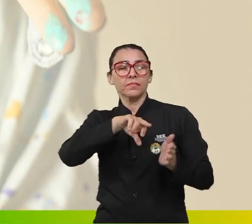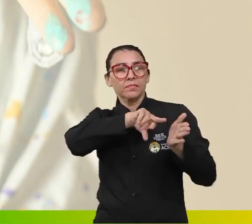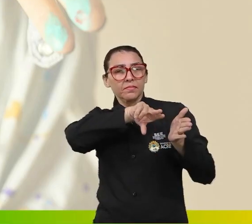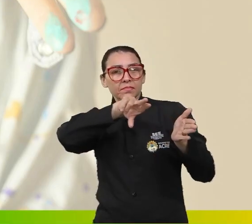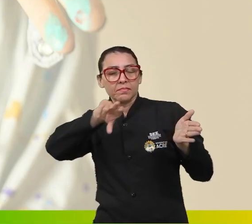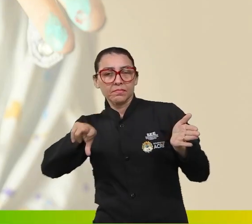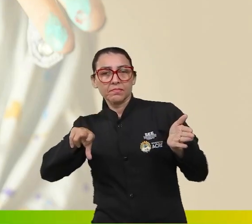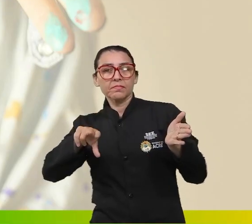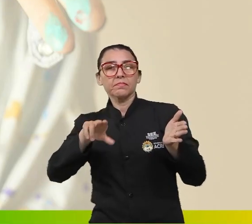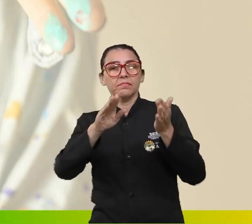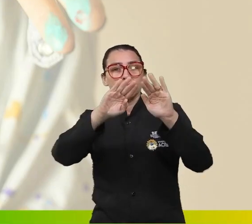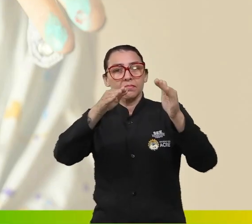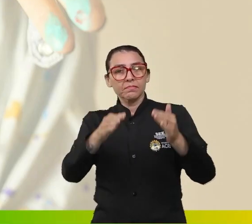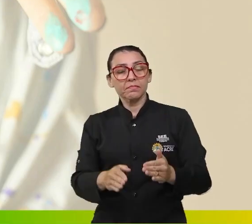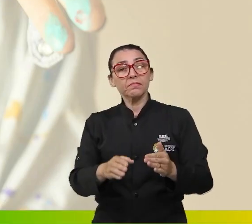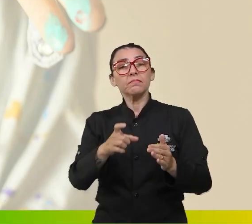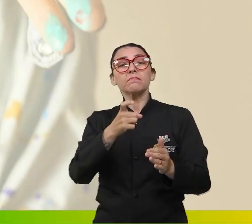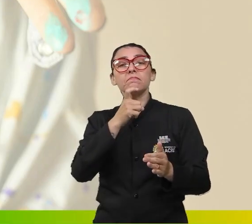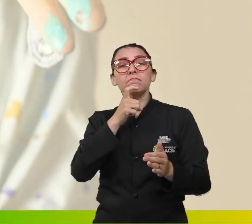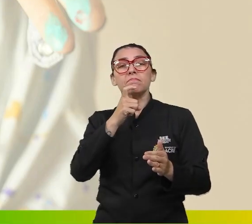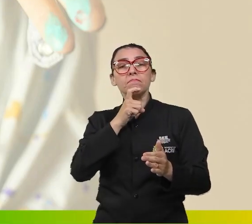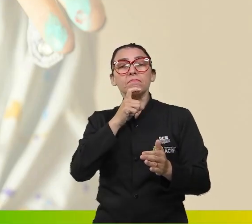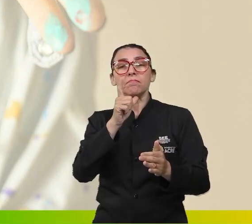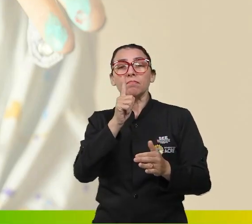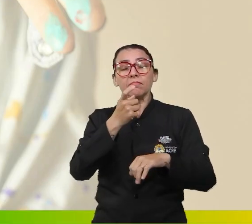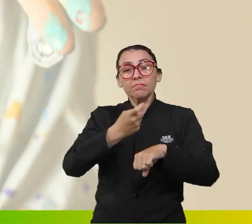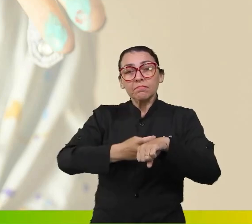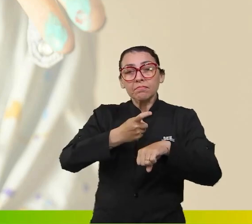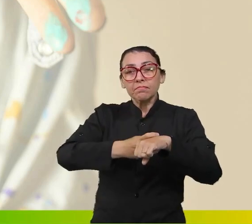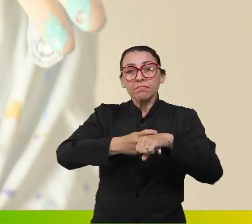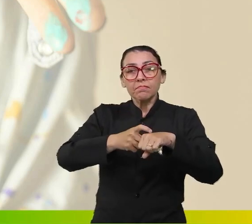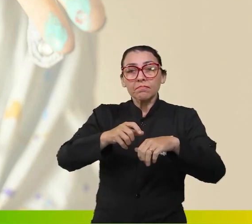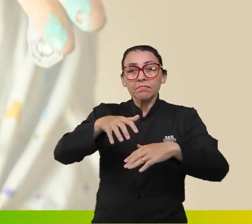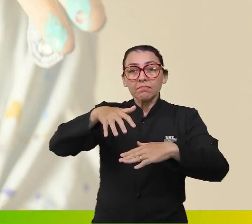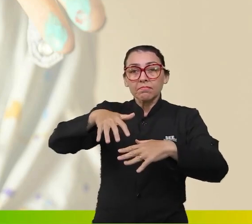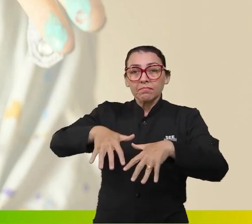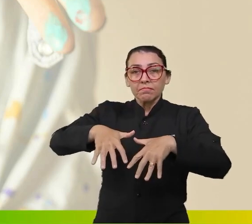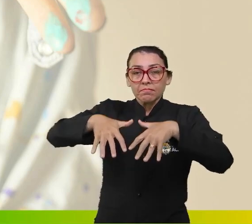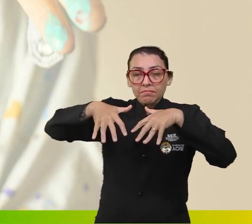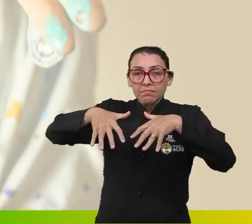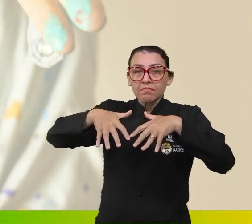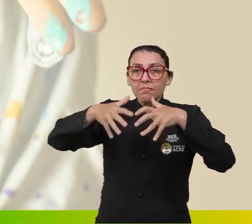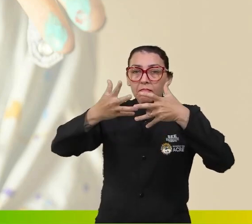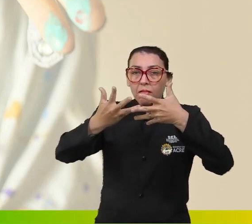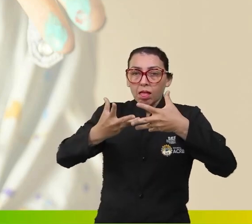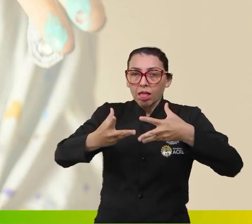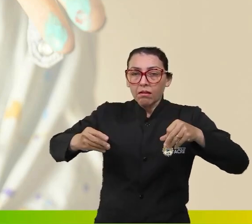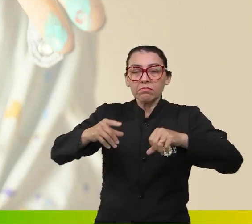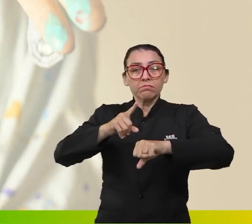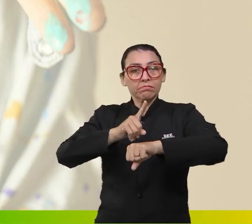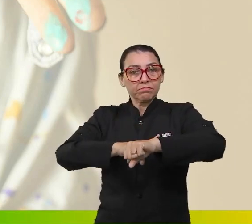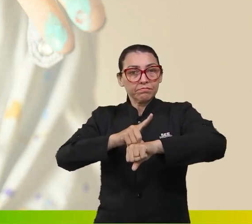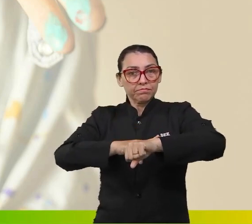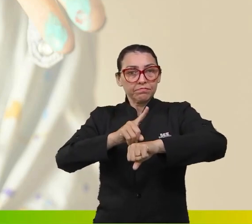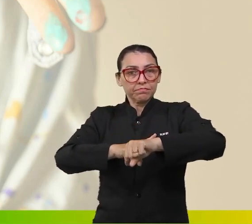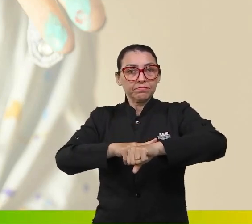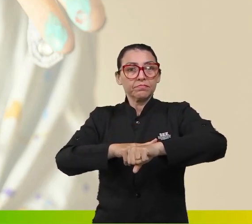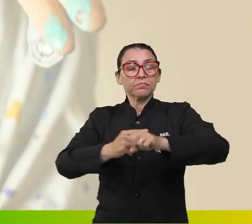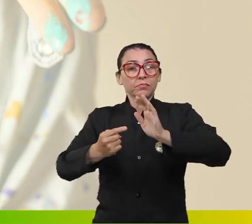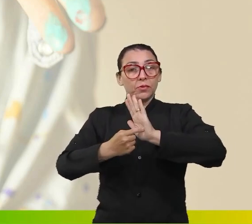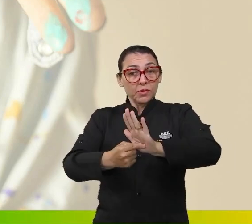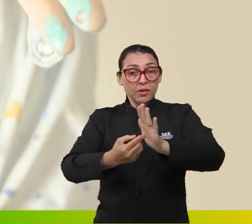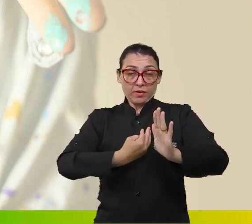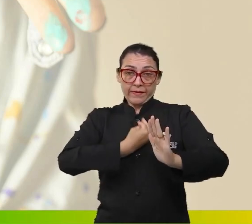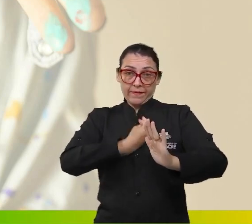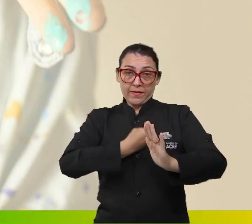de pequenas esculturas de gelo em degraus de espaços públicos, que derretiam com o tempo, remetendo à efemeridade da